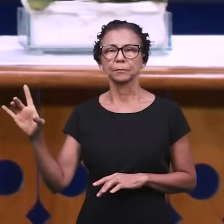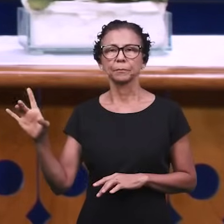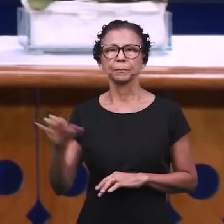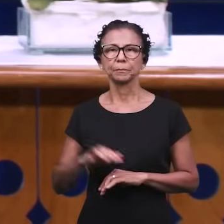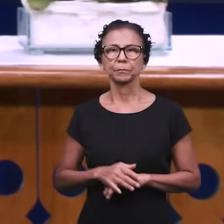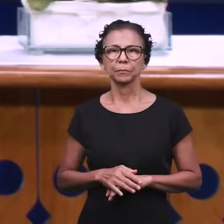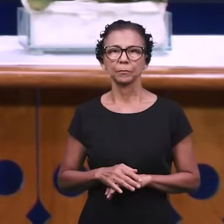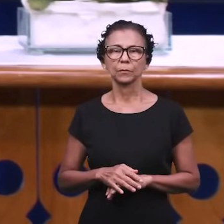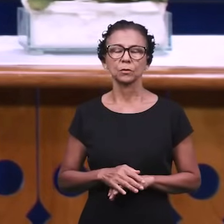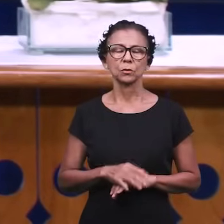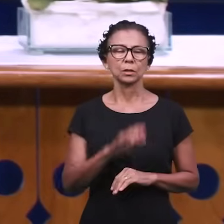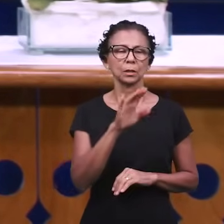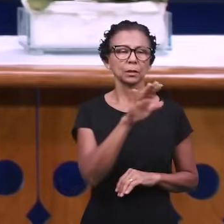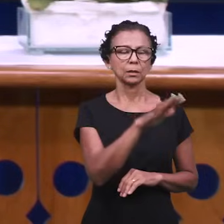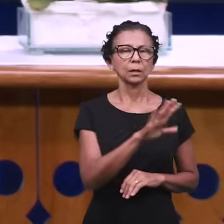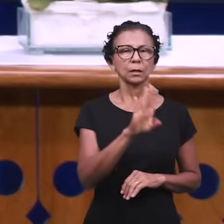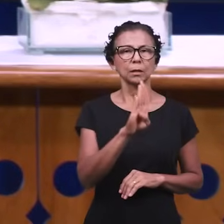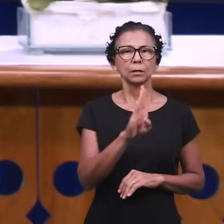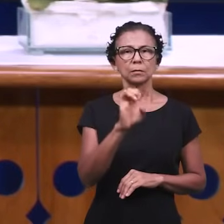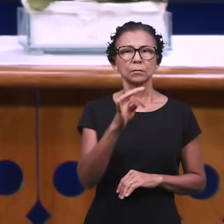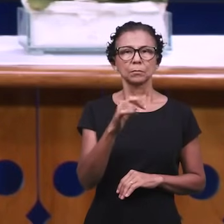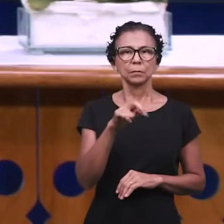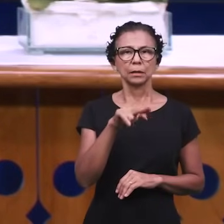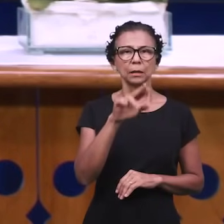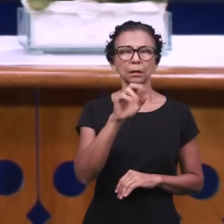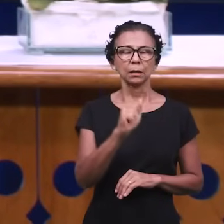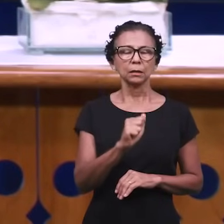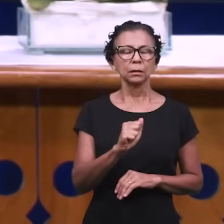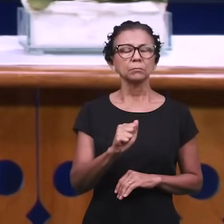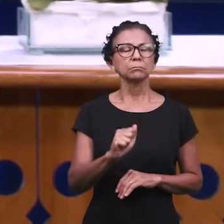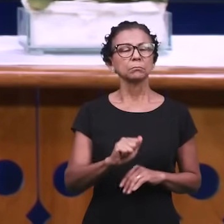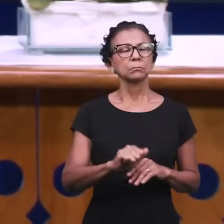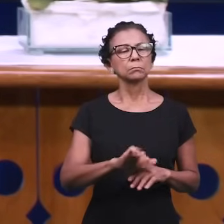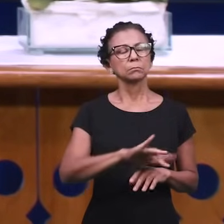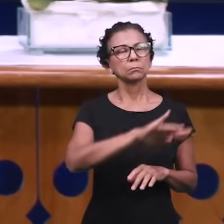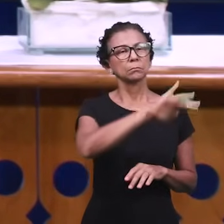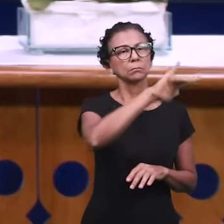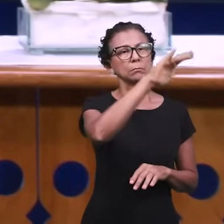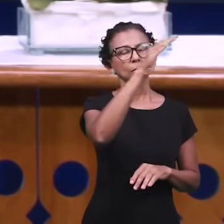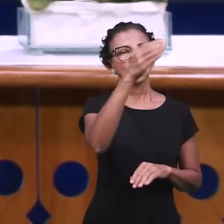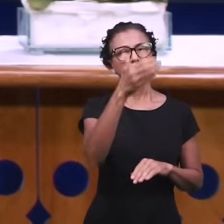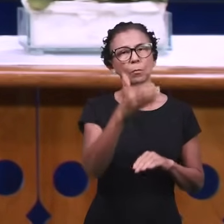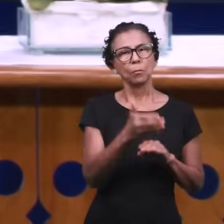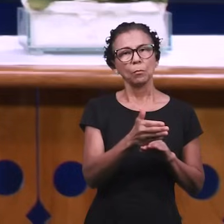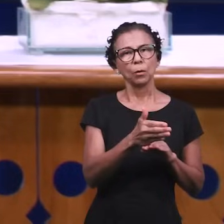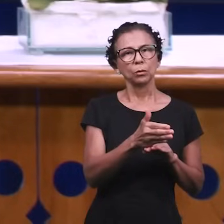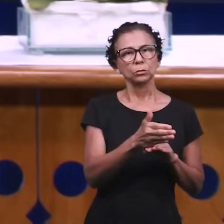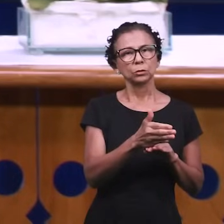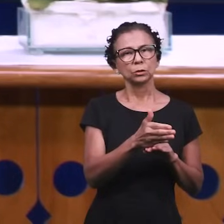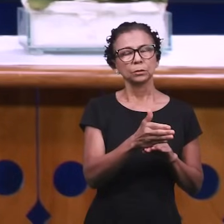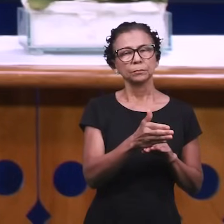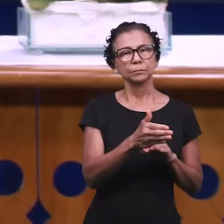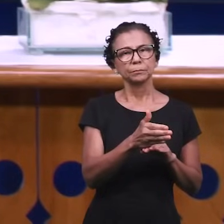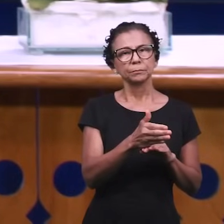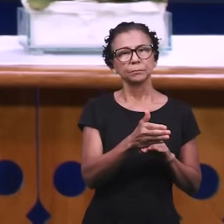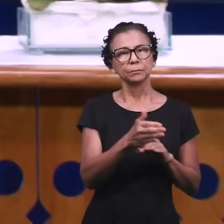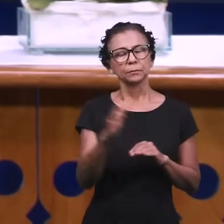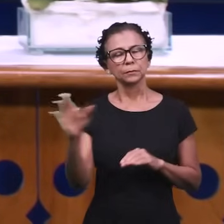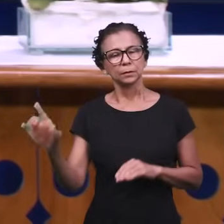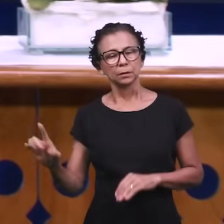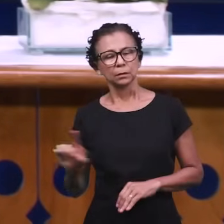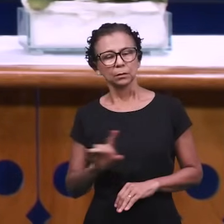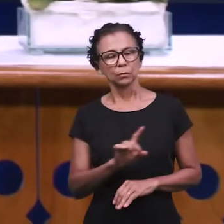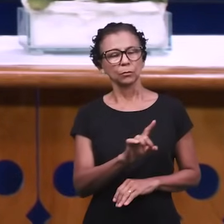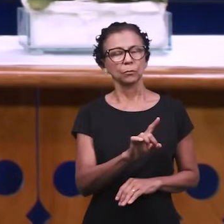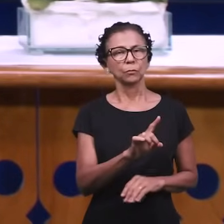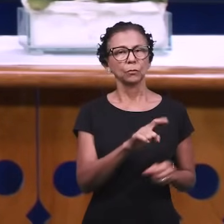Betânia, Monte das Oliveiras, templo. De tarde ele voltava, Monte das Oliveiras, pernoitava em Betânia, na casa